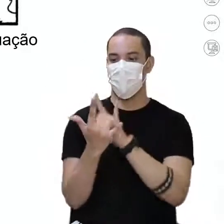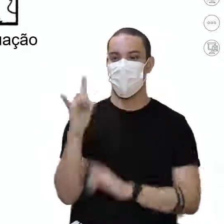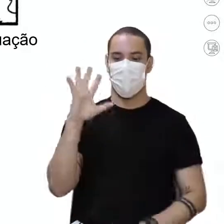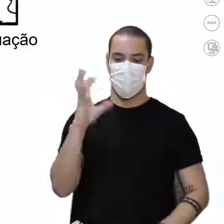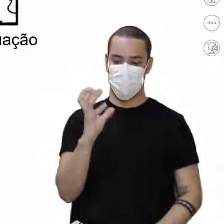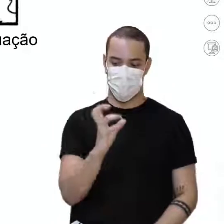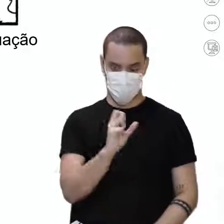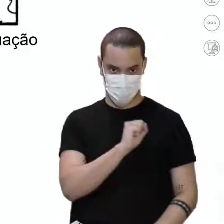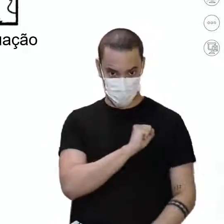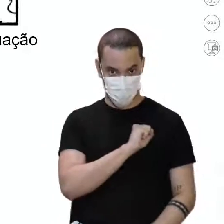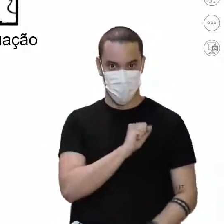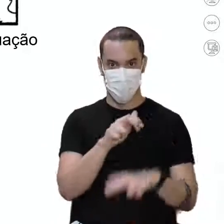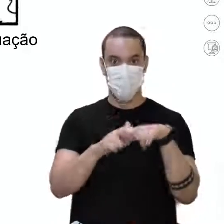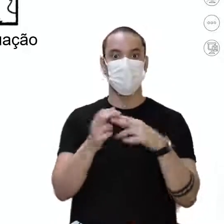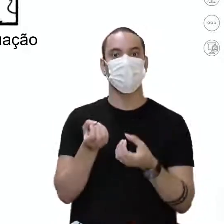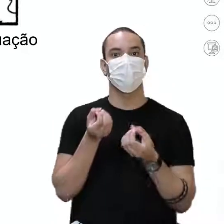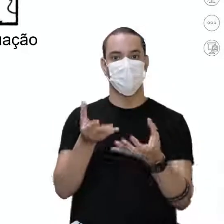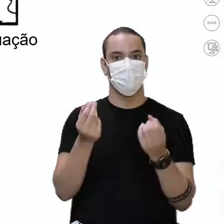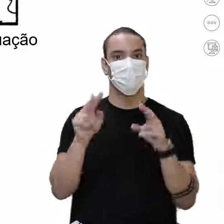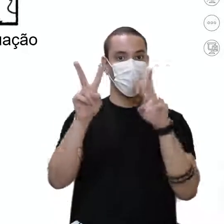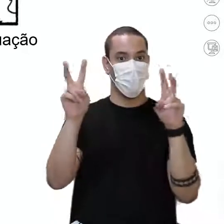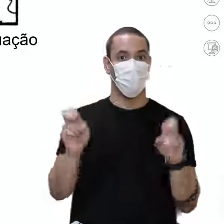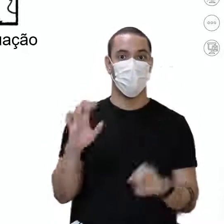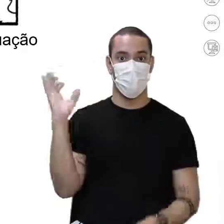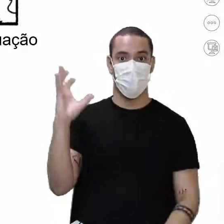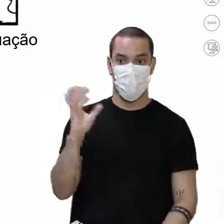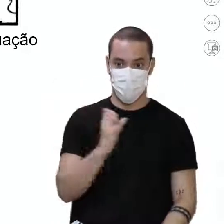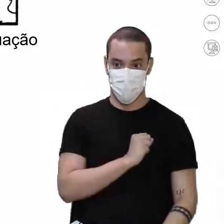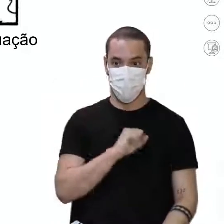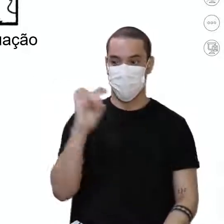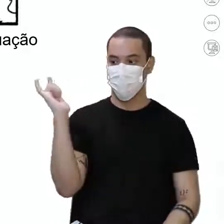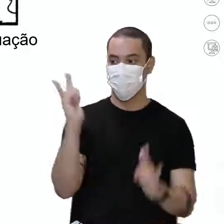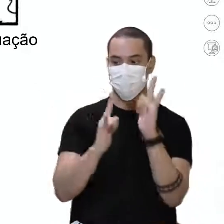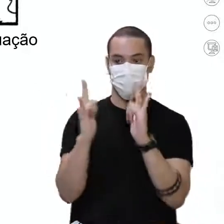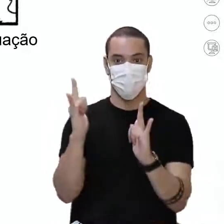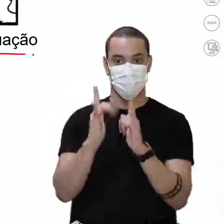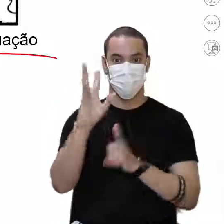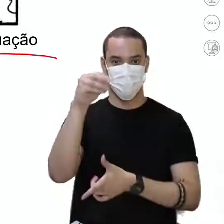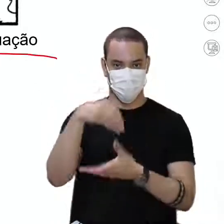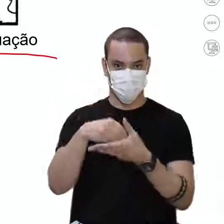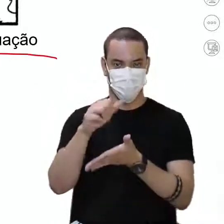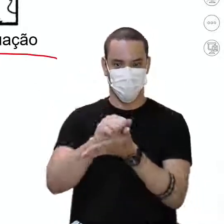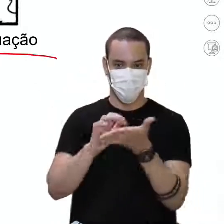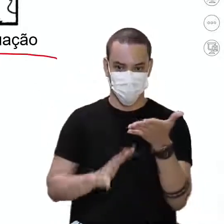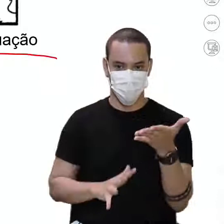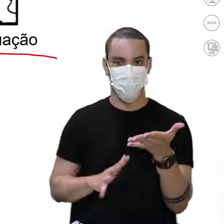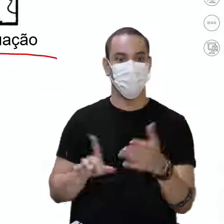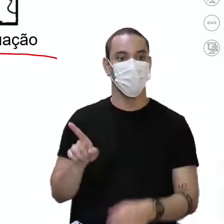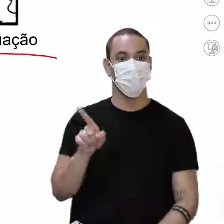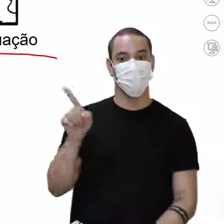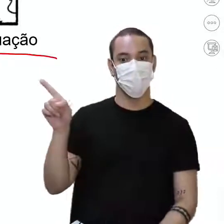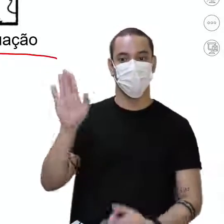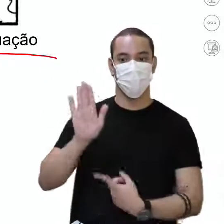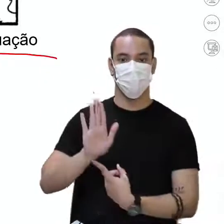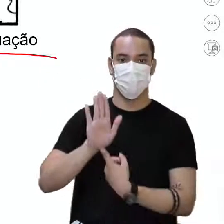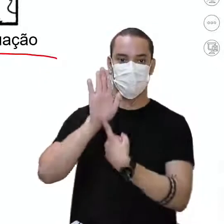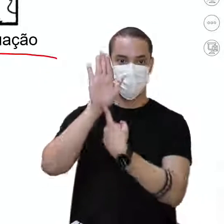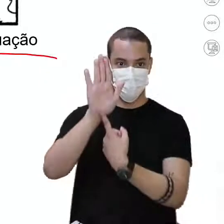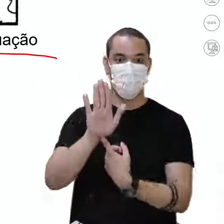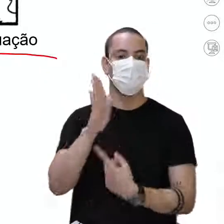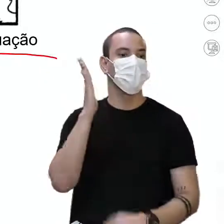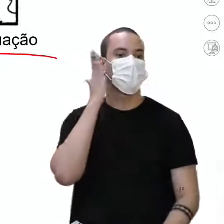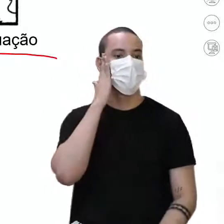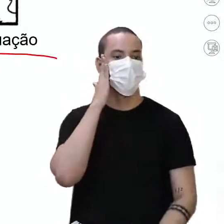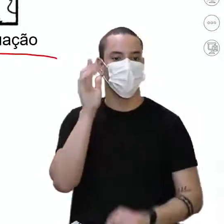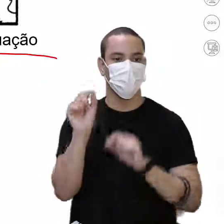Então, trouxemos também essas informações de amor nas nossas atividades. Na situação apresentada, aí ele quer